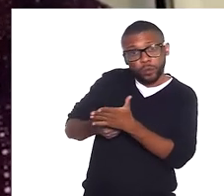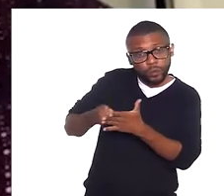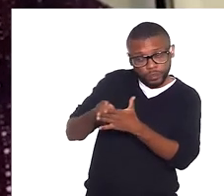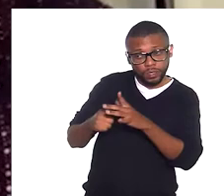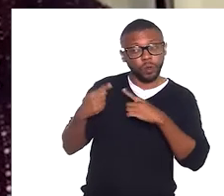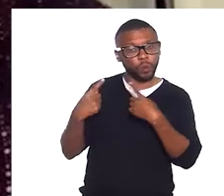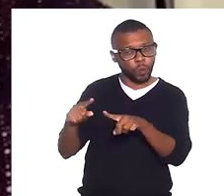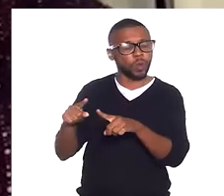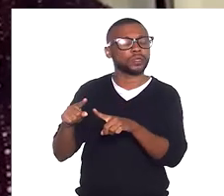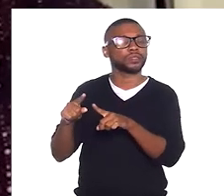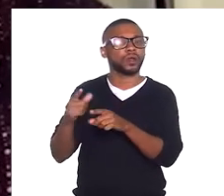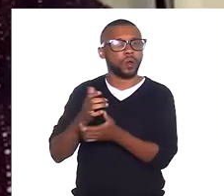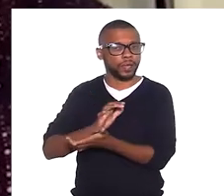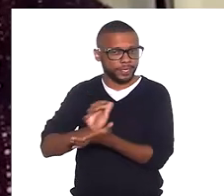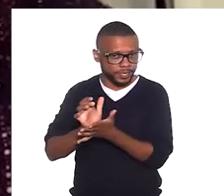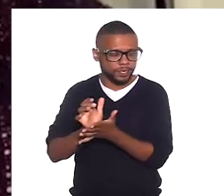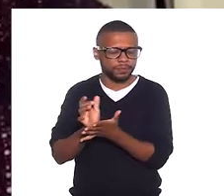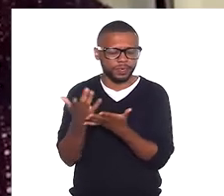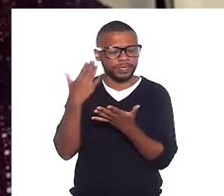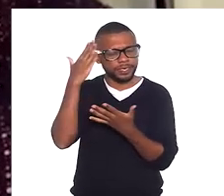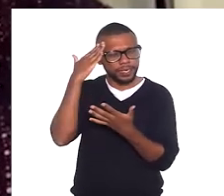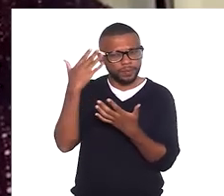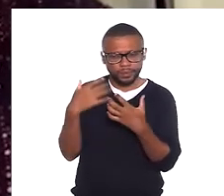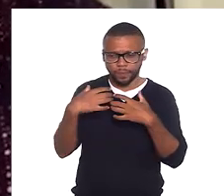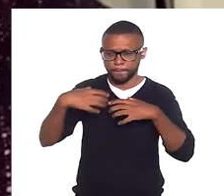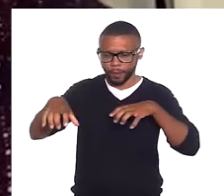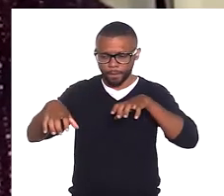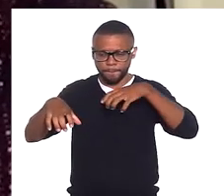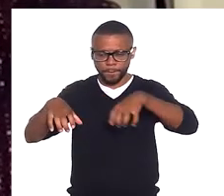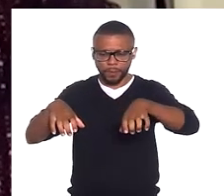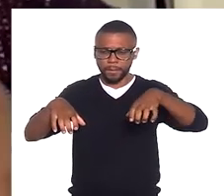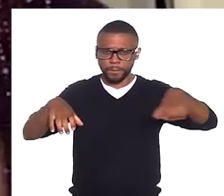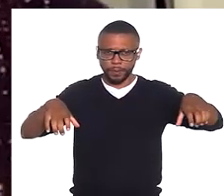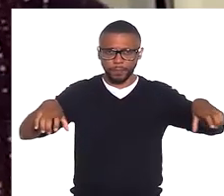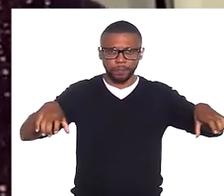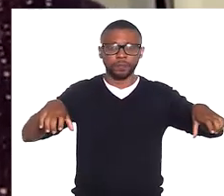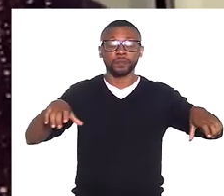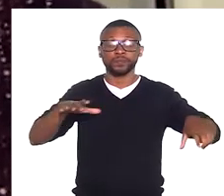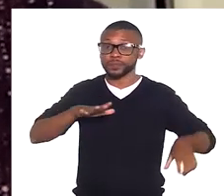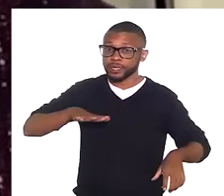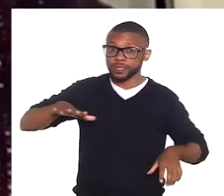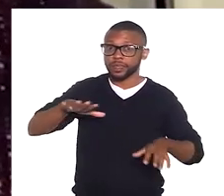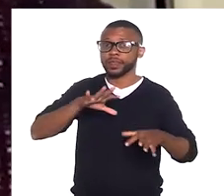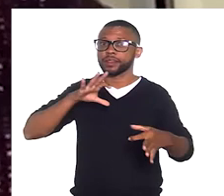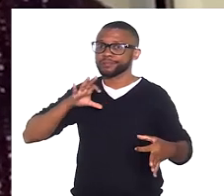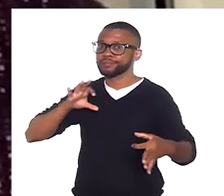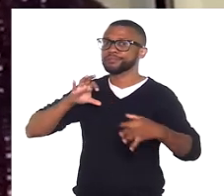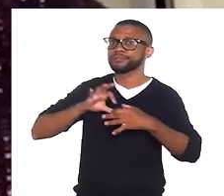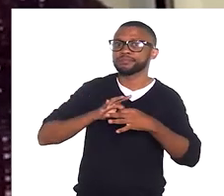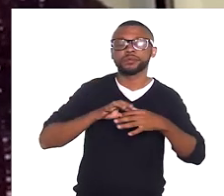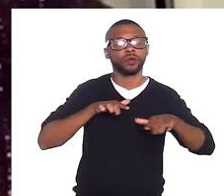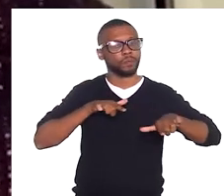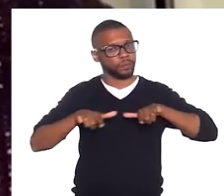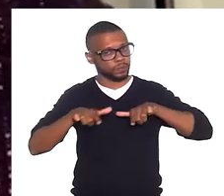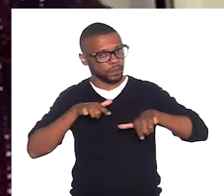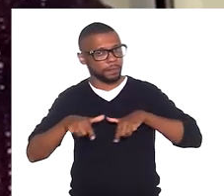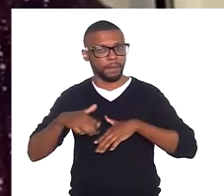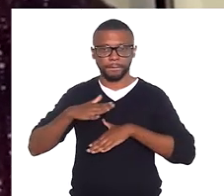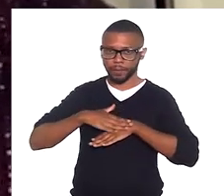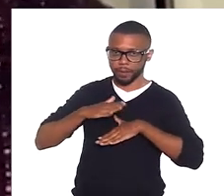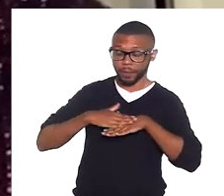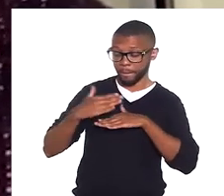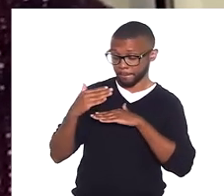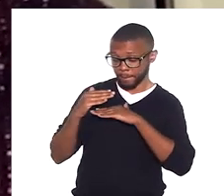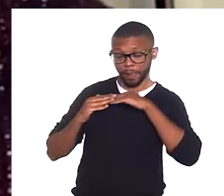esses lugares, ainda que eu esteja trabalhando com temas distintos, eu acho que essa é a linha que costura o